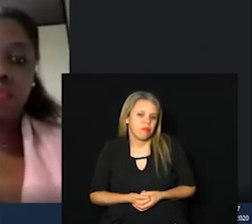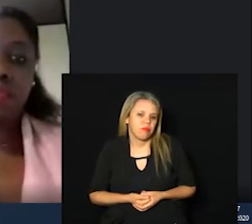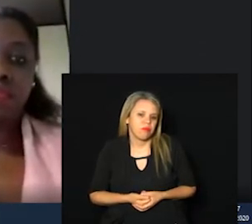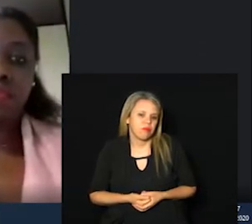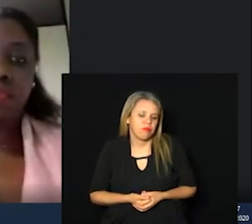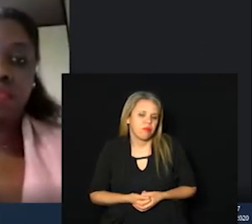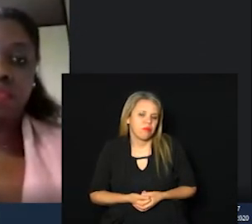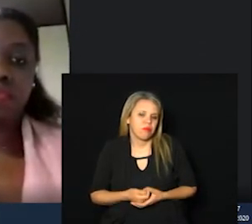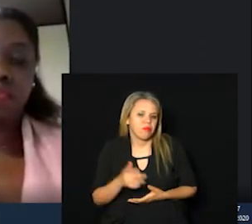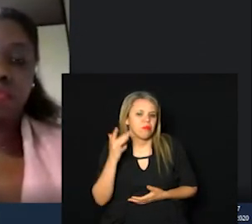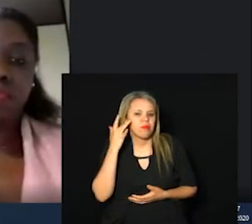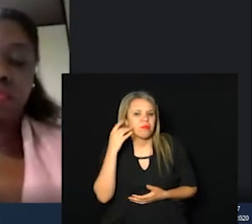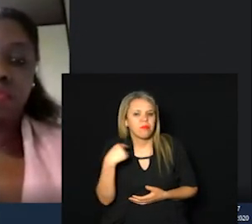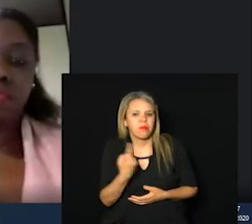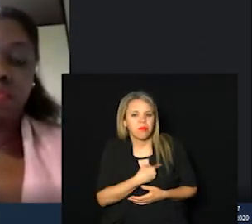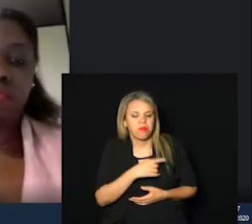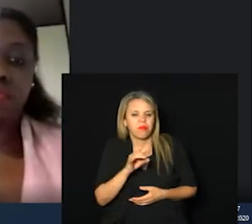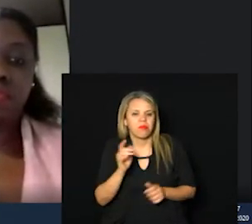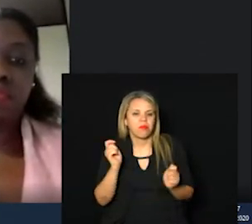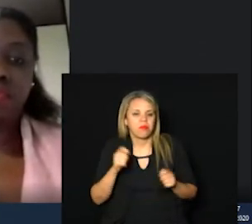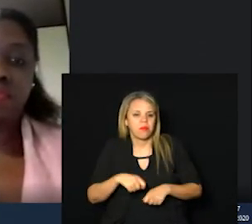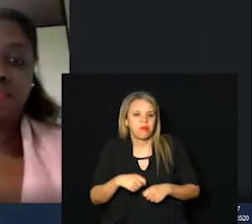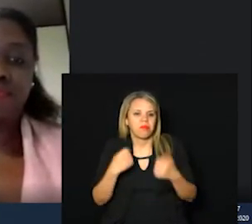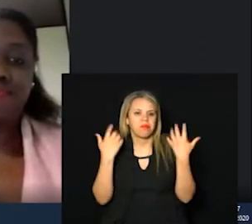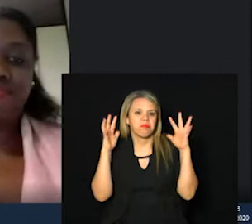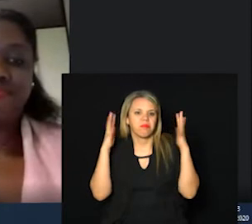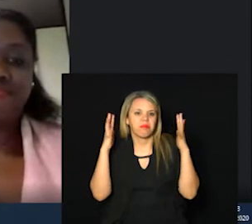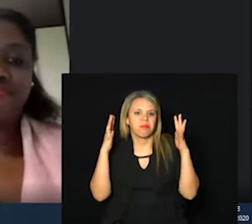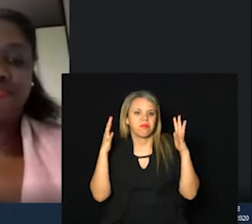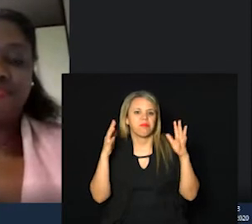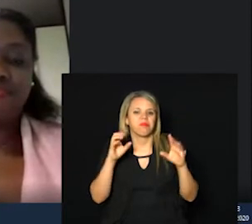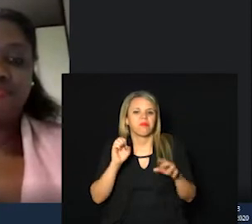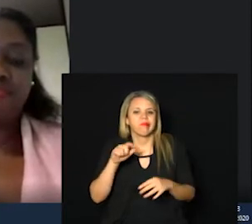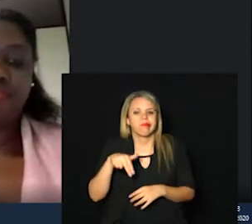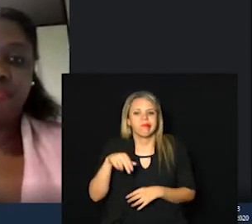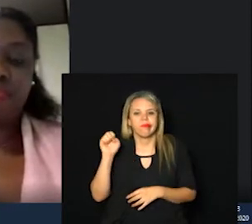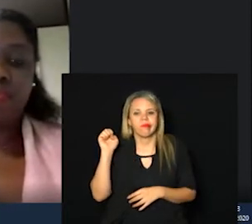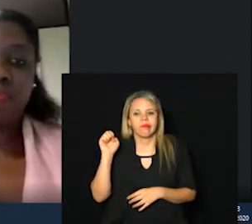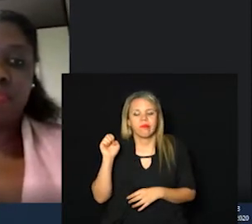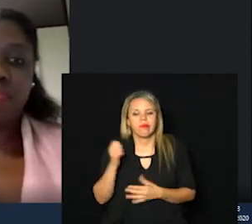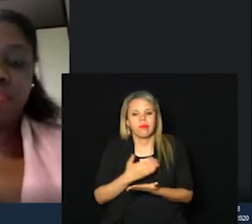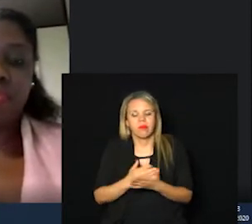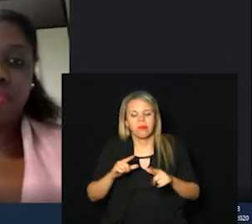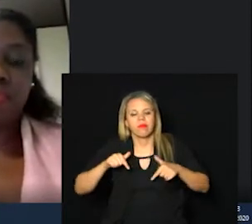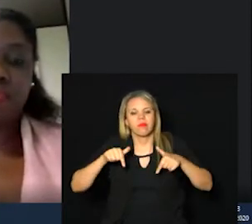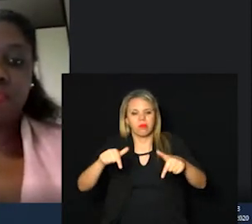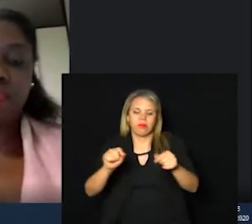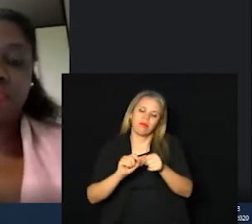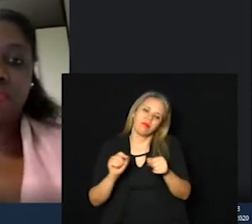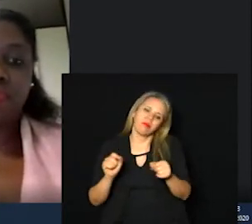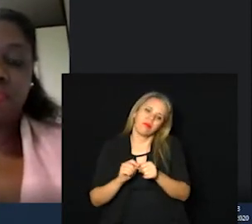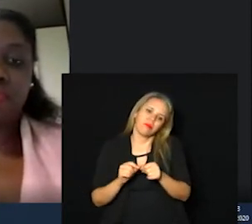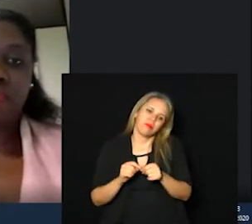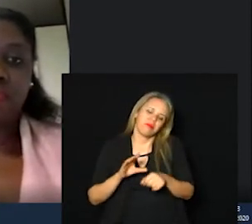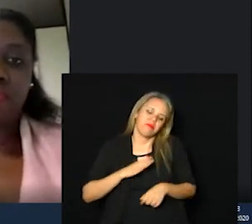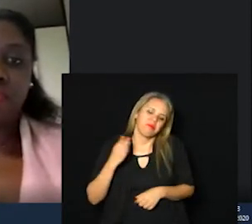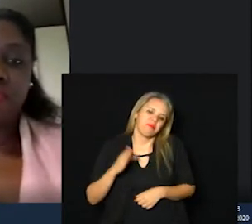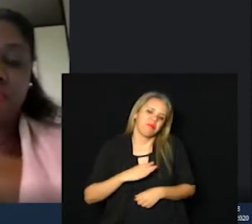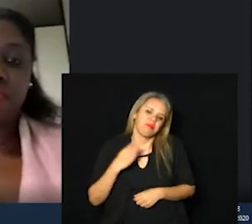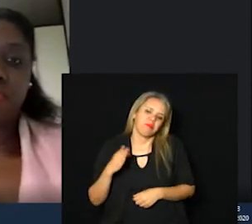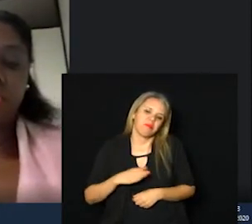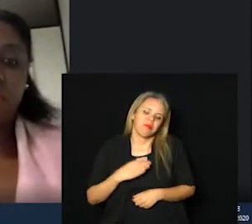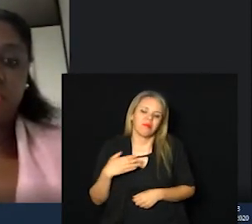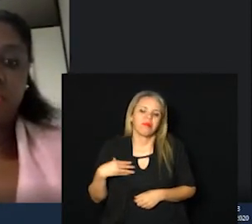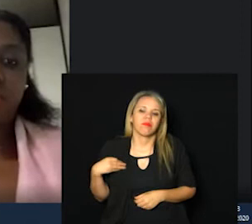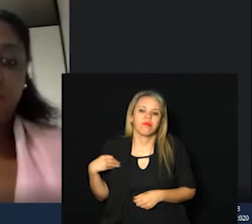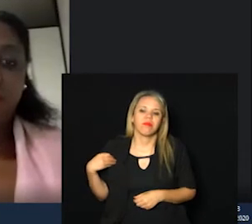eu acho que a gente só pode parabenizar a Eliane por essa iniciativa, por essa coragem e